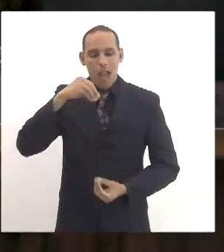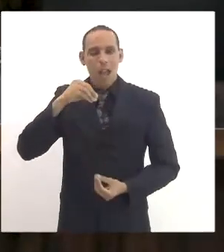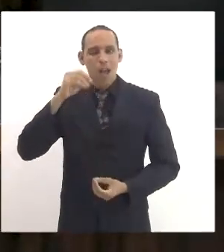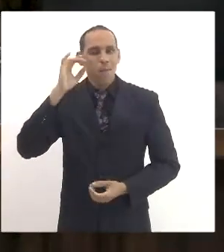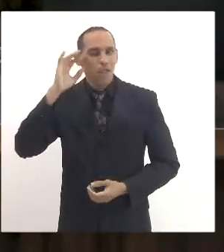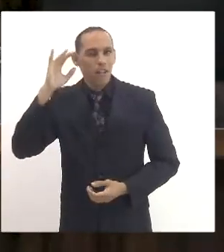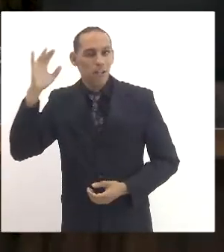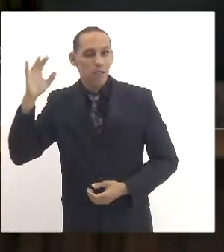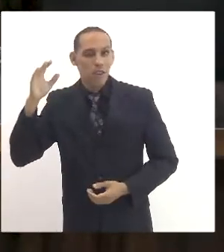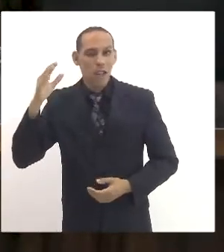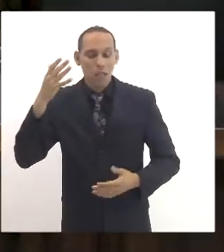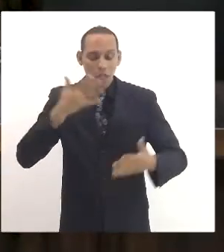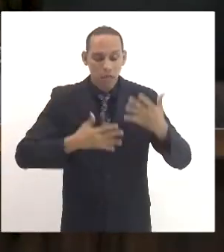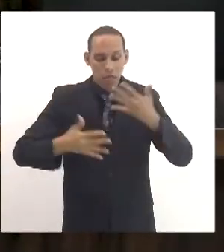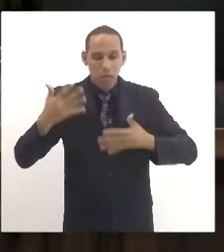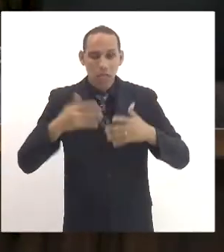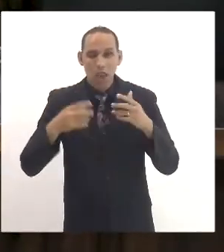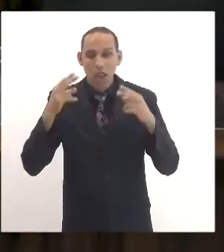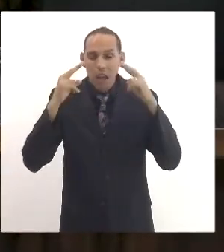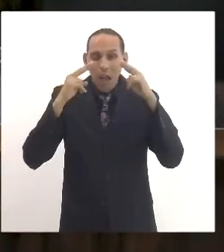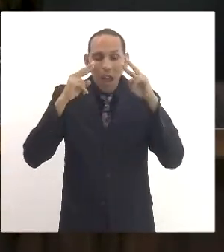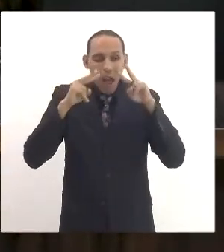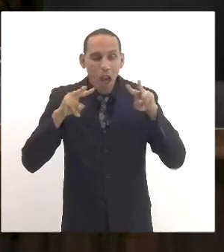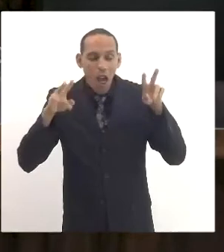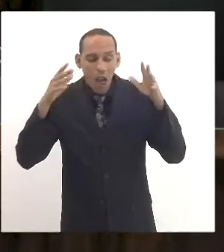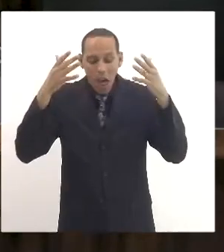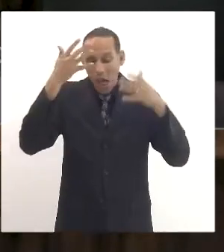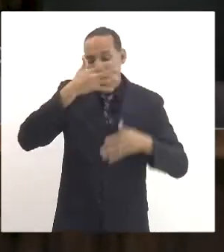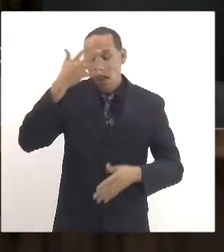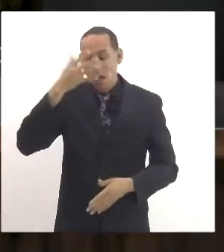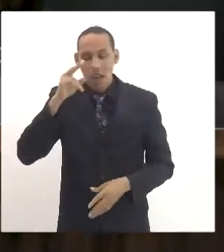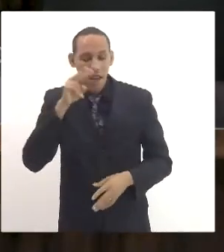anda perdida, meus olhos andam cegos de te ver,